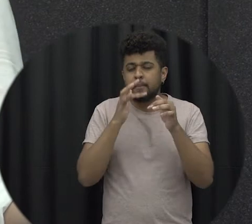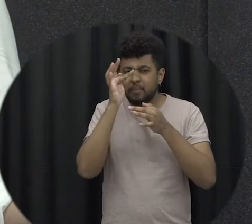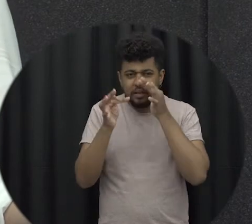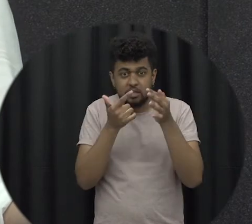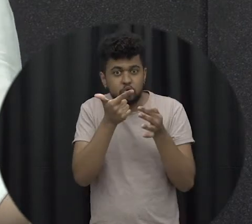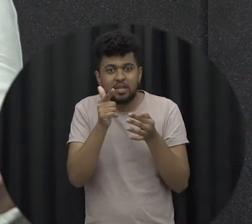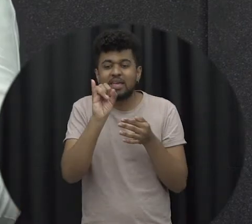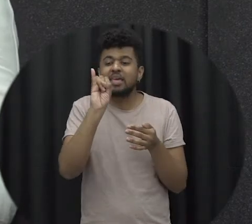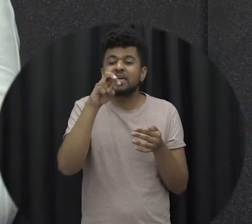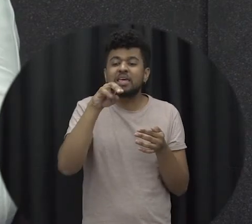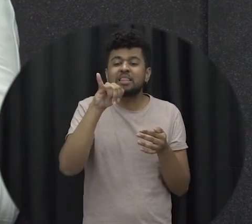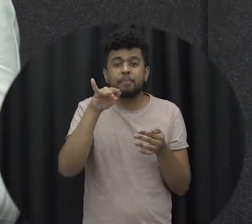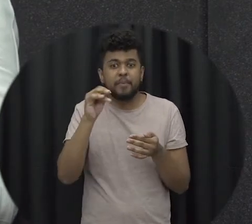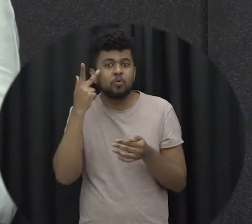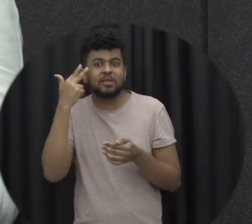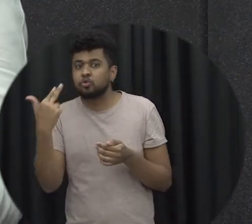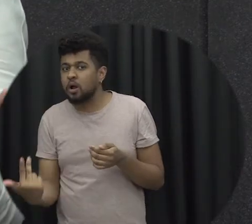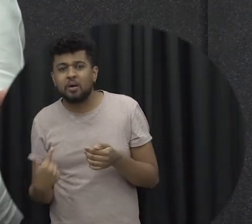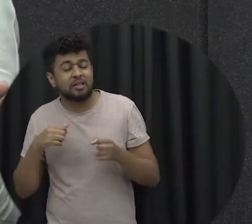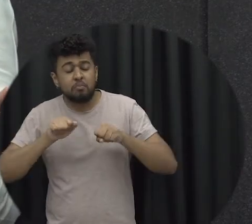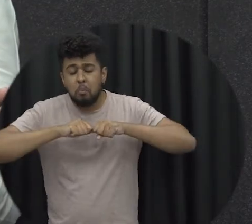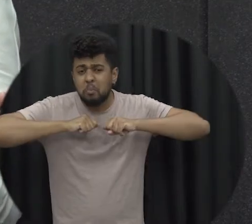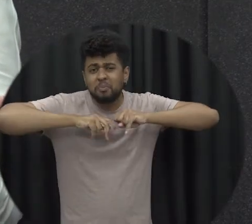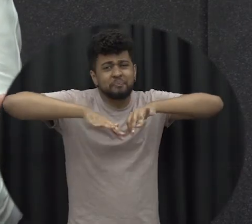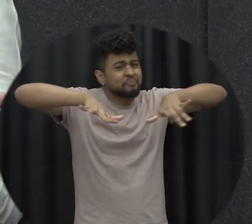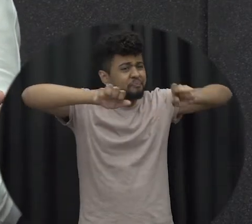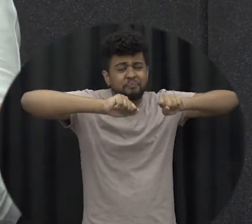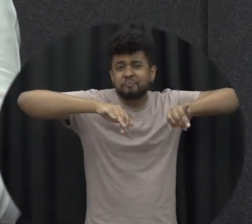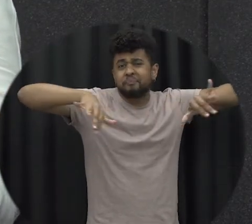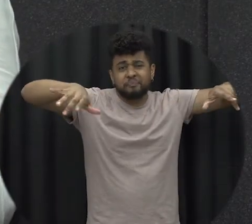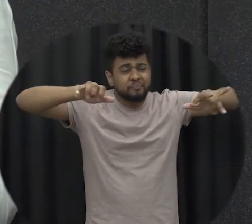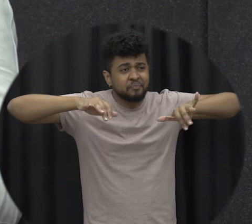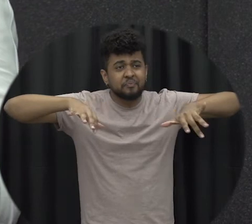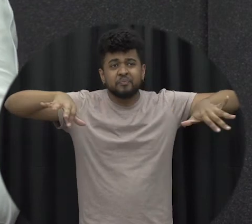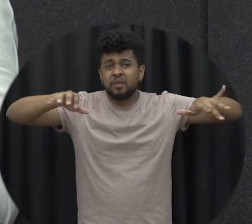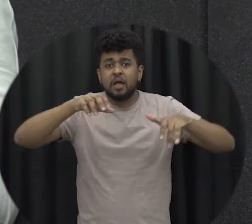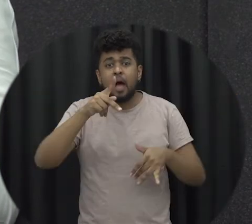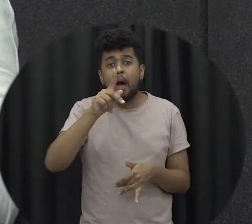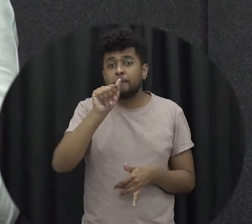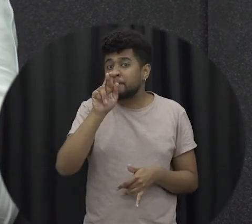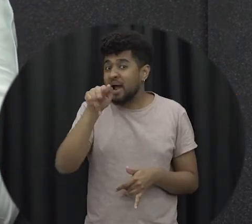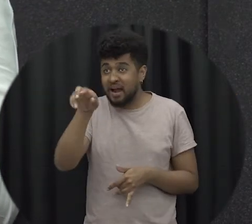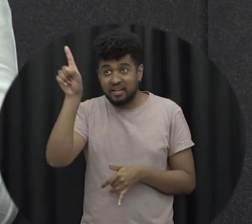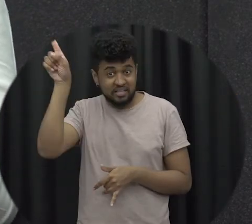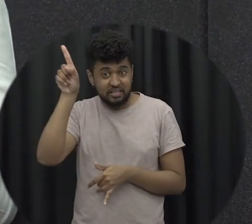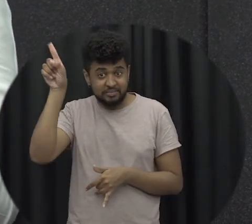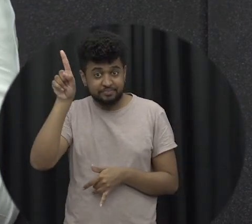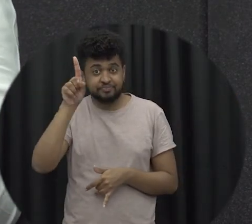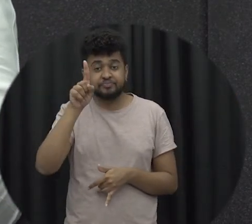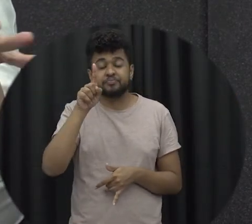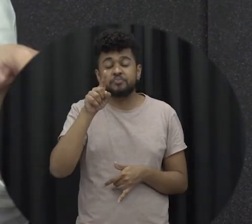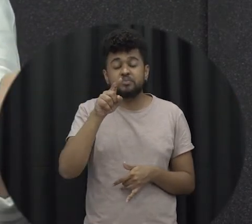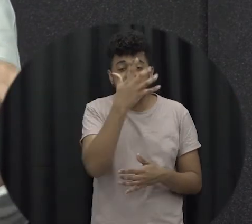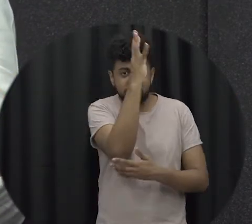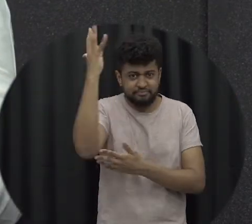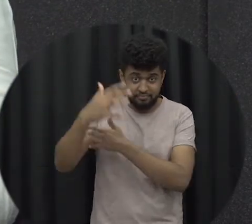inimigo natural. E aí ela tá invadindo o parque. Então, eles têm um trabalho, o pessoal lá da ecologia, para tentar estudar qual